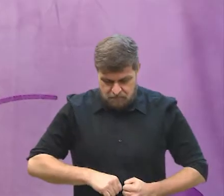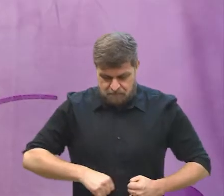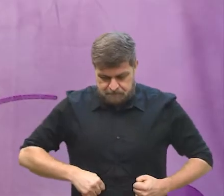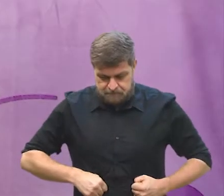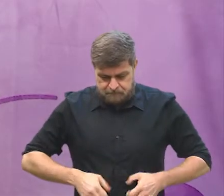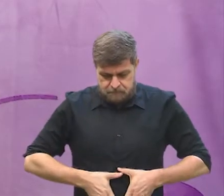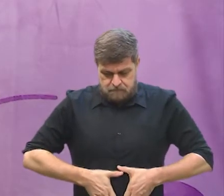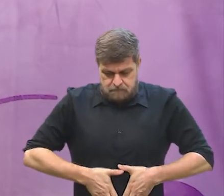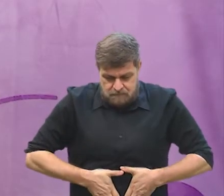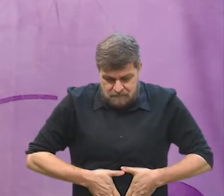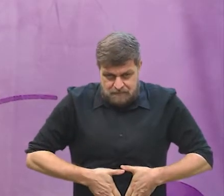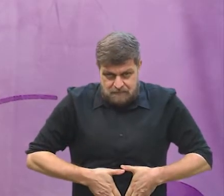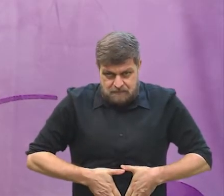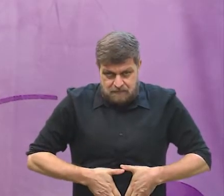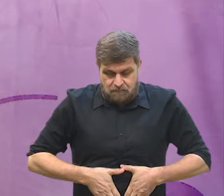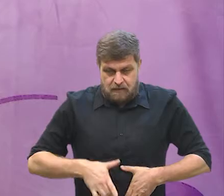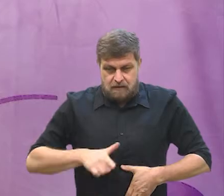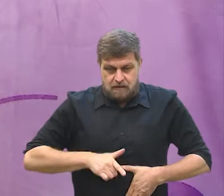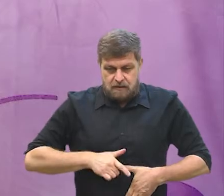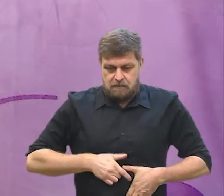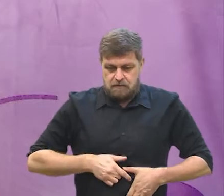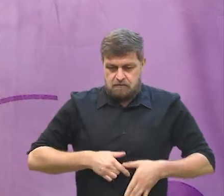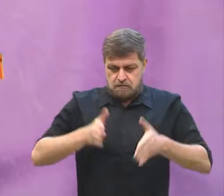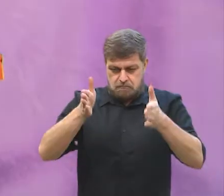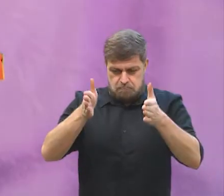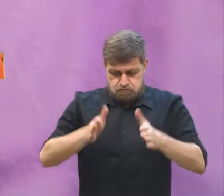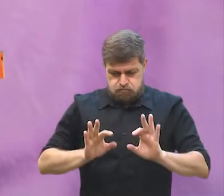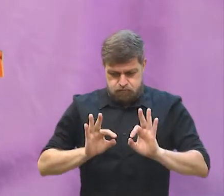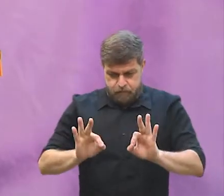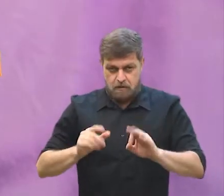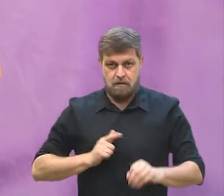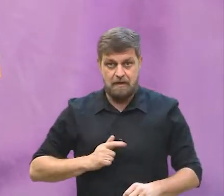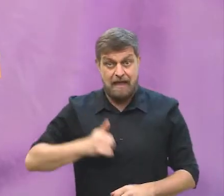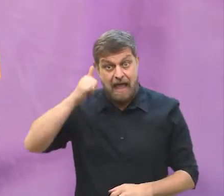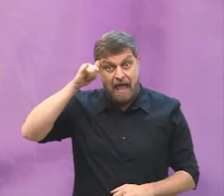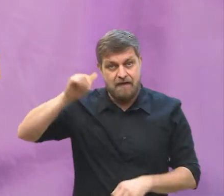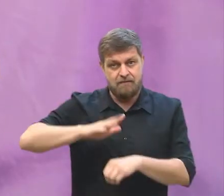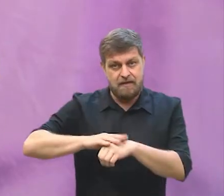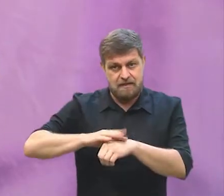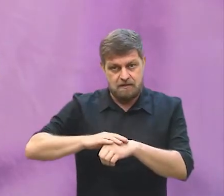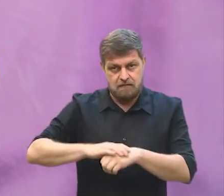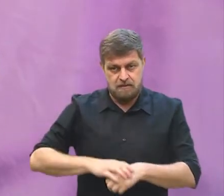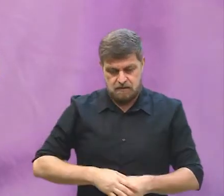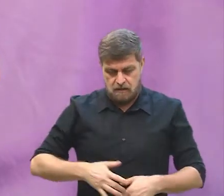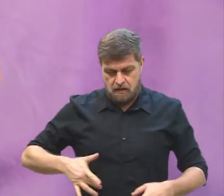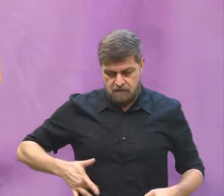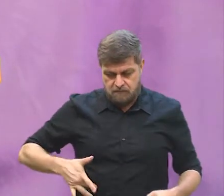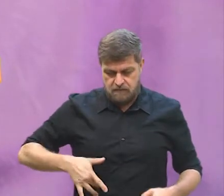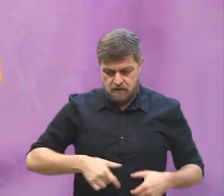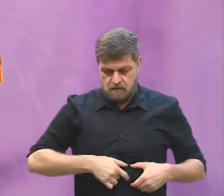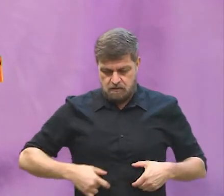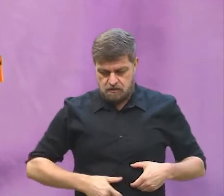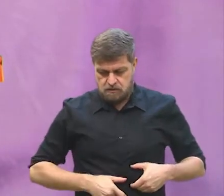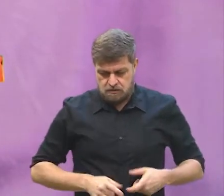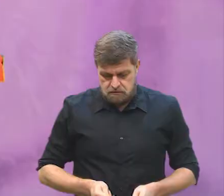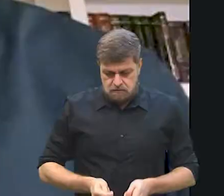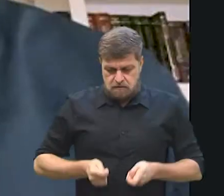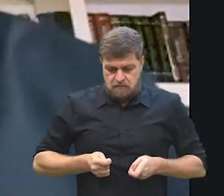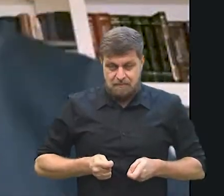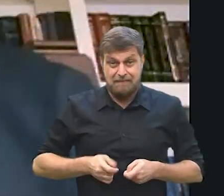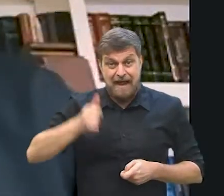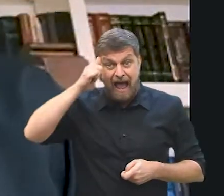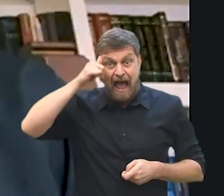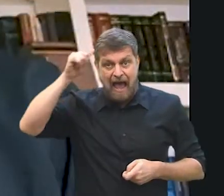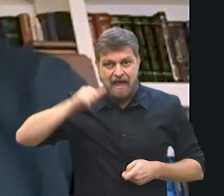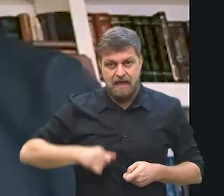da roupa. Isso dá uma silhueta melhor, não dá hérnia de disco e segura as vísceras, para que não tenha pitose